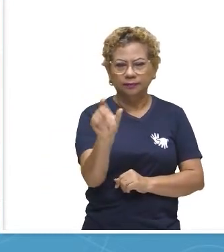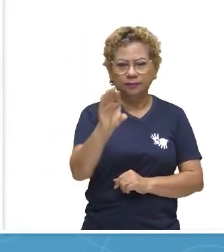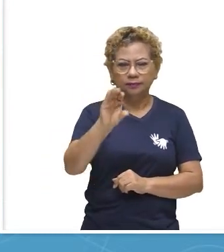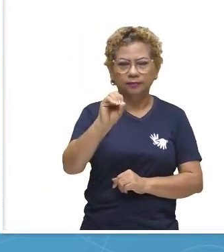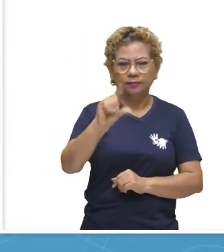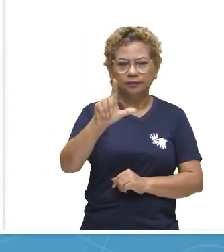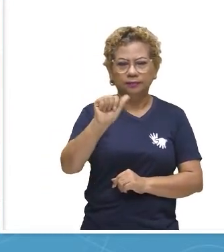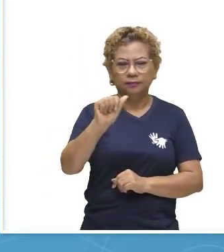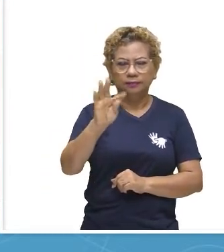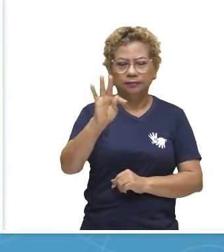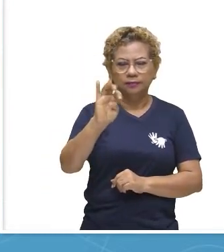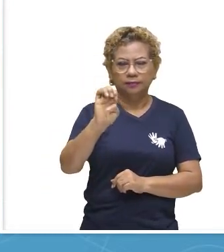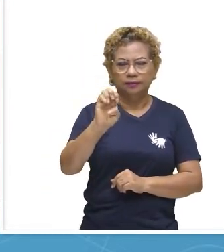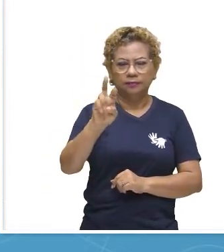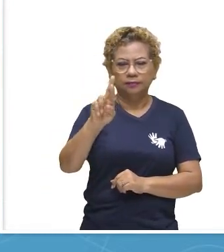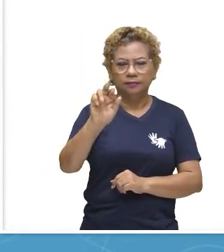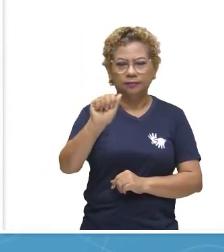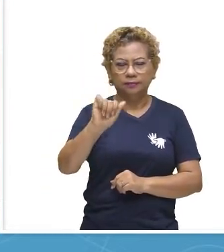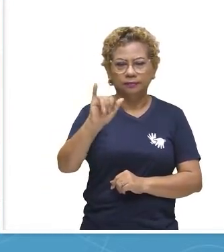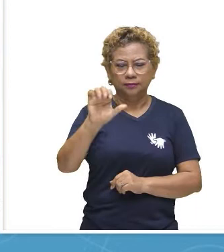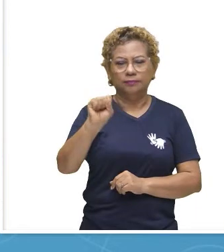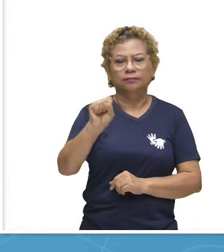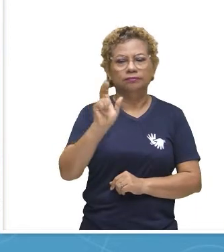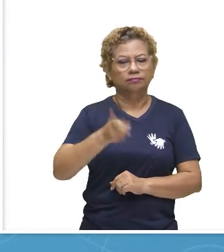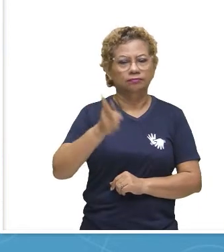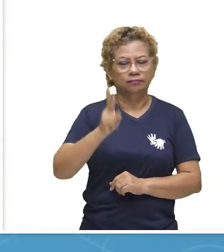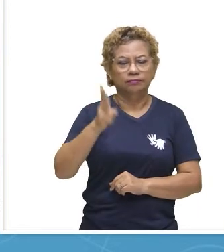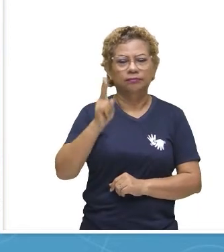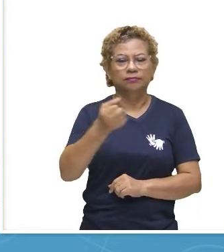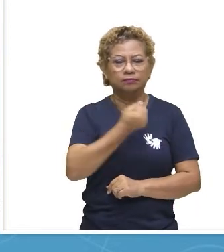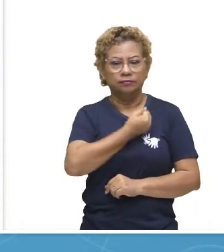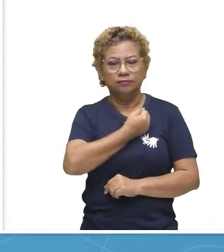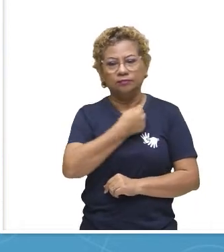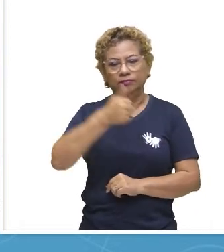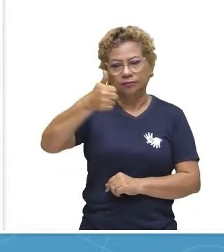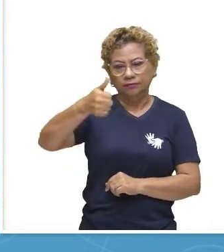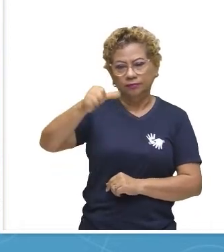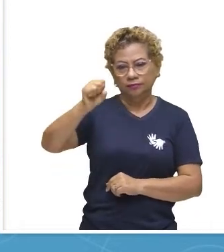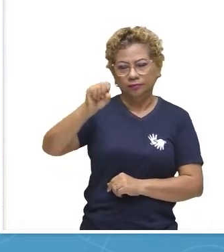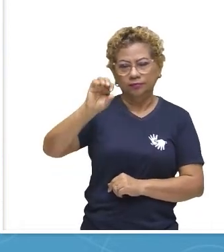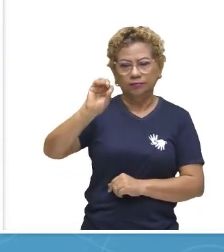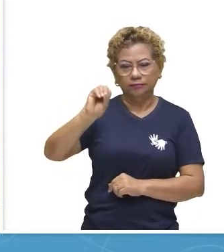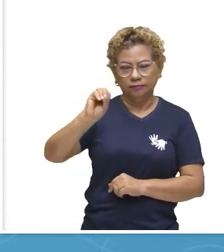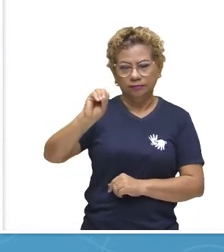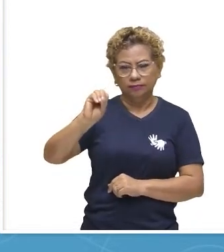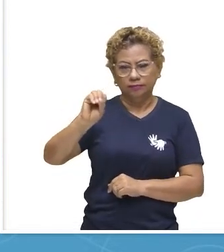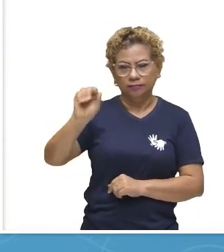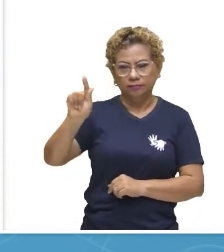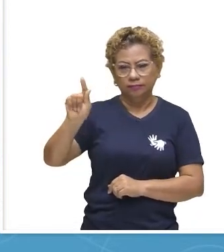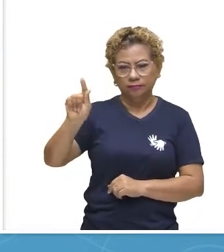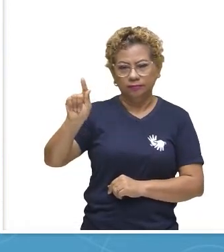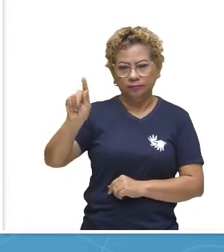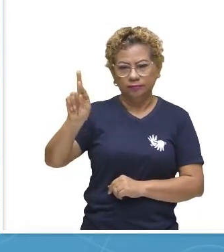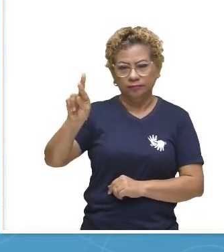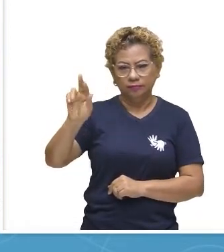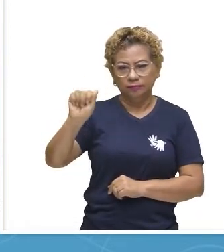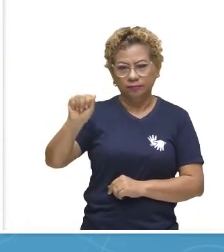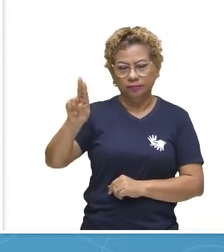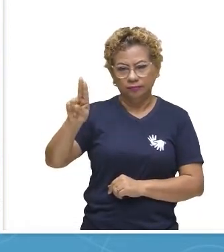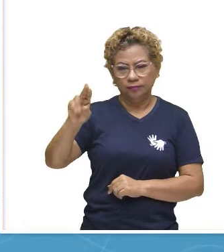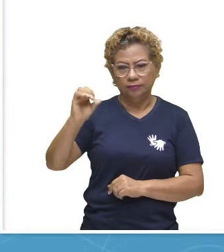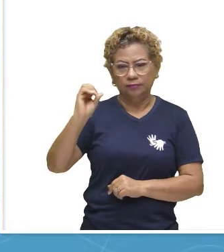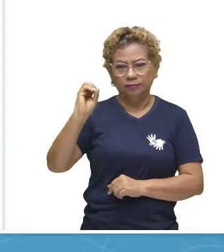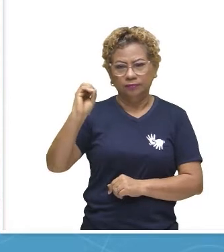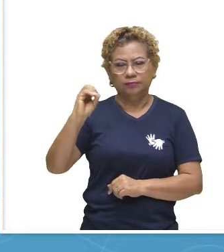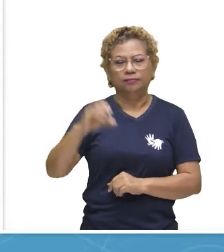graus, tá bom? E aí a gente vai ter esses colaterais na parte de dentro e logo mais a gente vai ver os colaterais na parte de